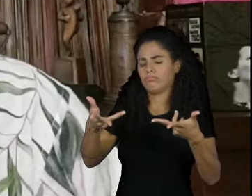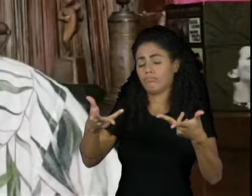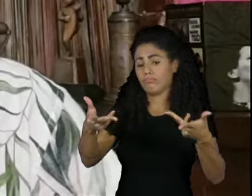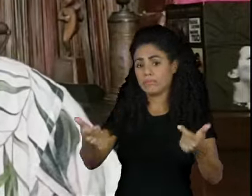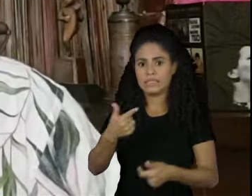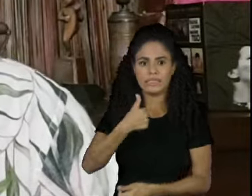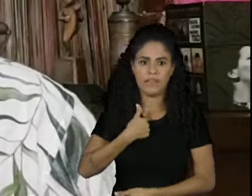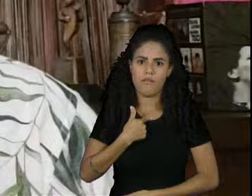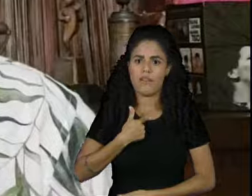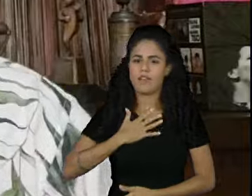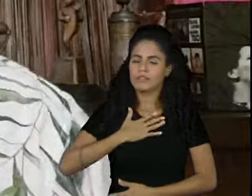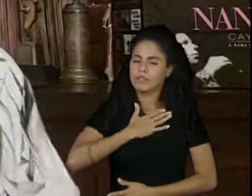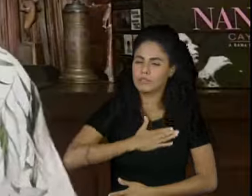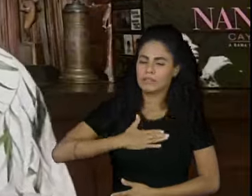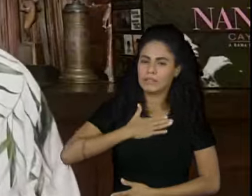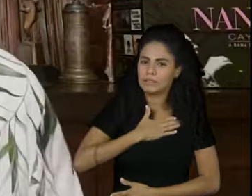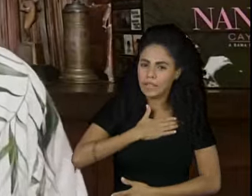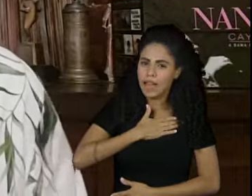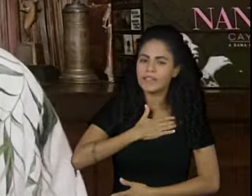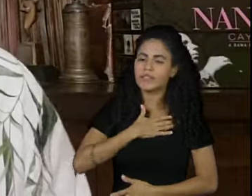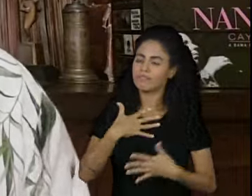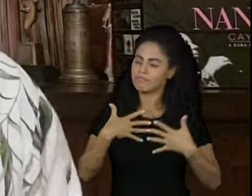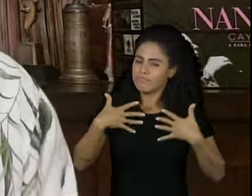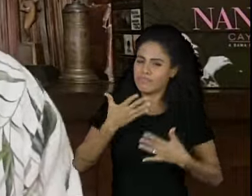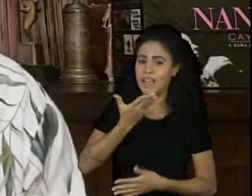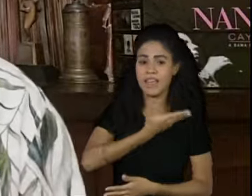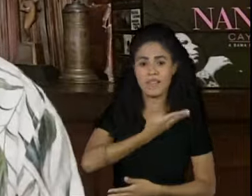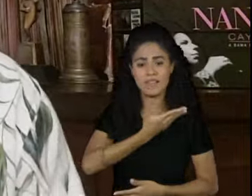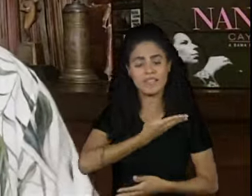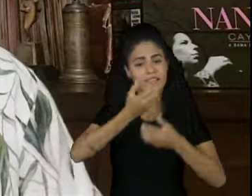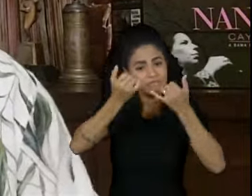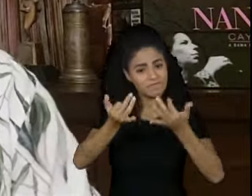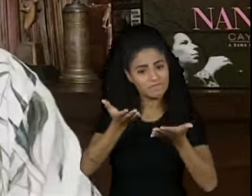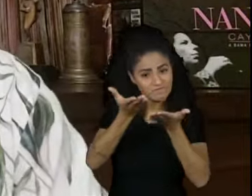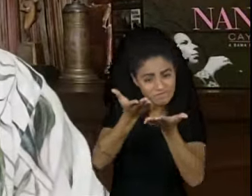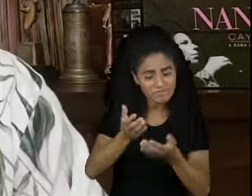muito orgulho dessa amizade e quero dizer que